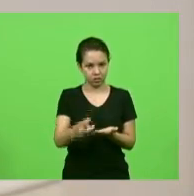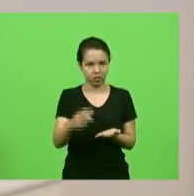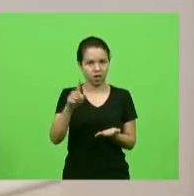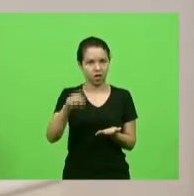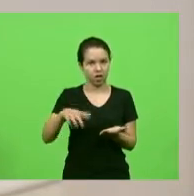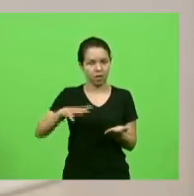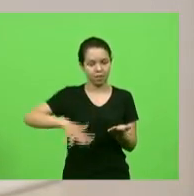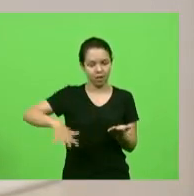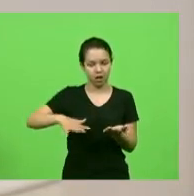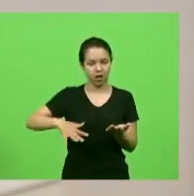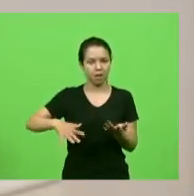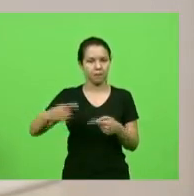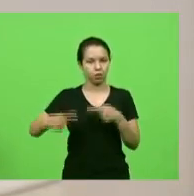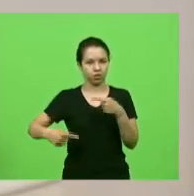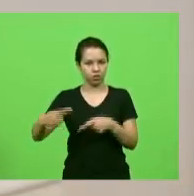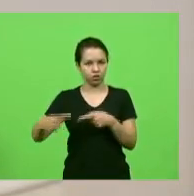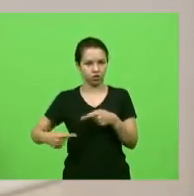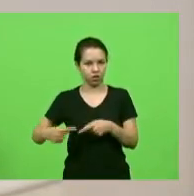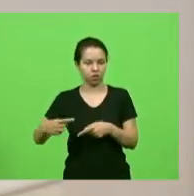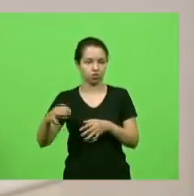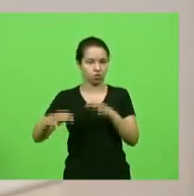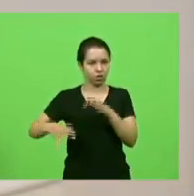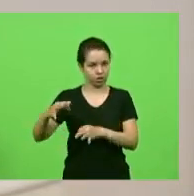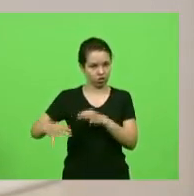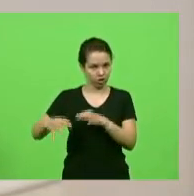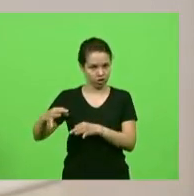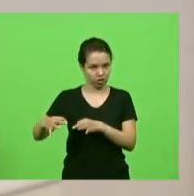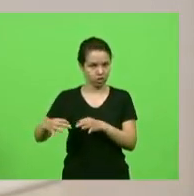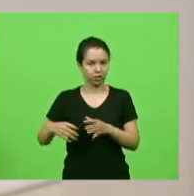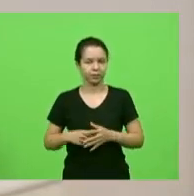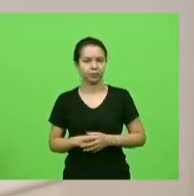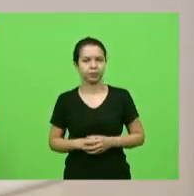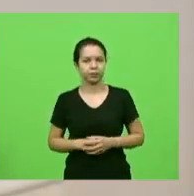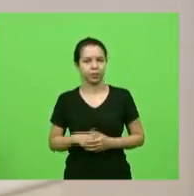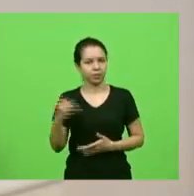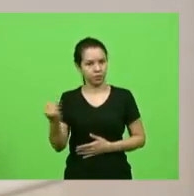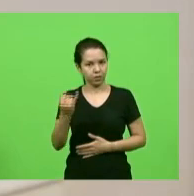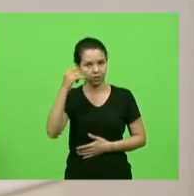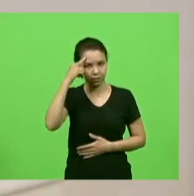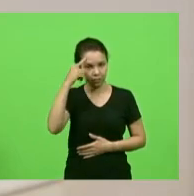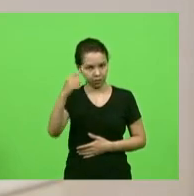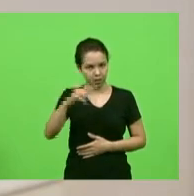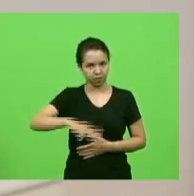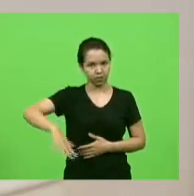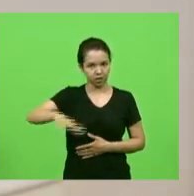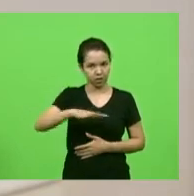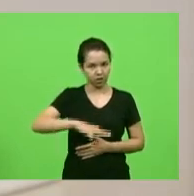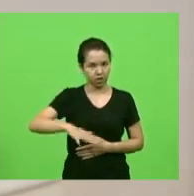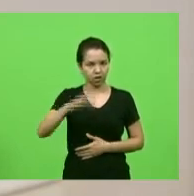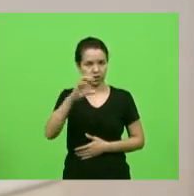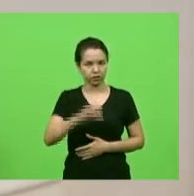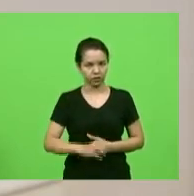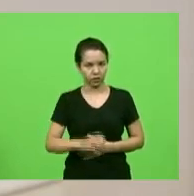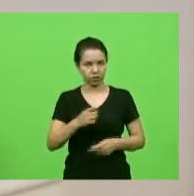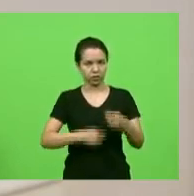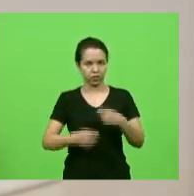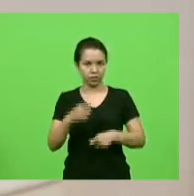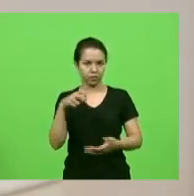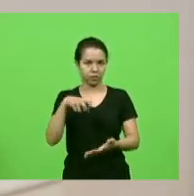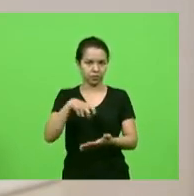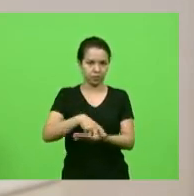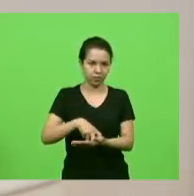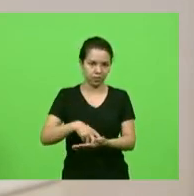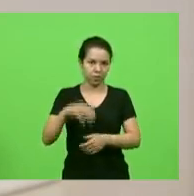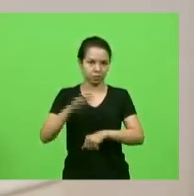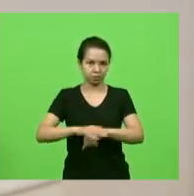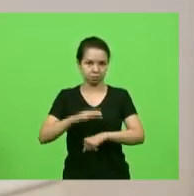jurídica. Nesse viés, é oportuno lembrar que as esferas civil, administrativa e penal são autônomas, de